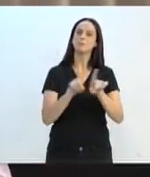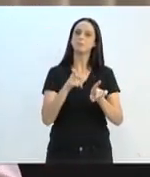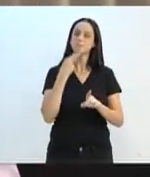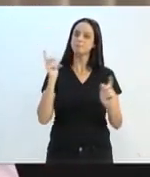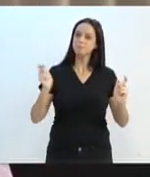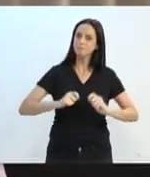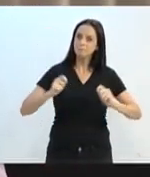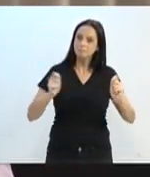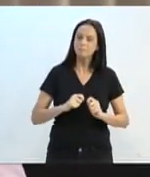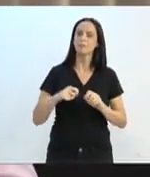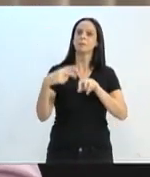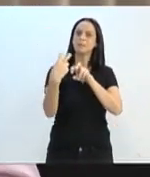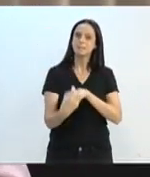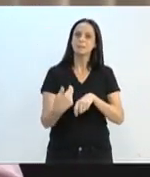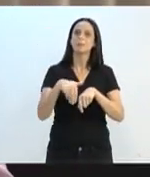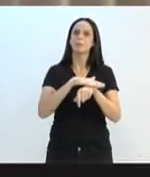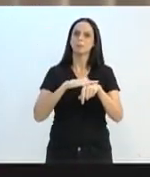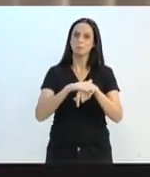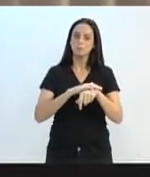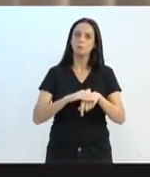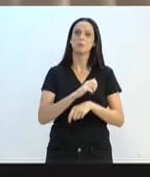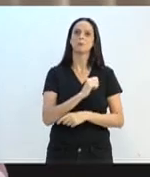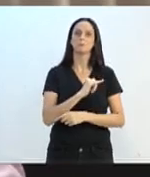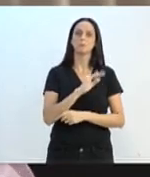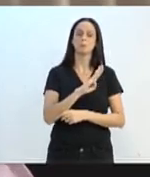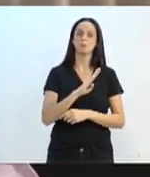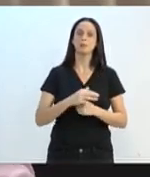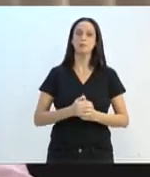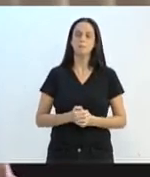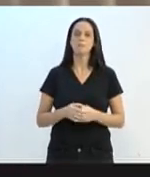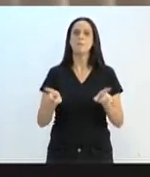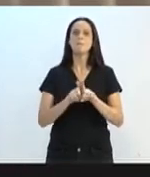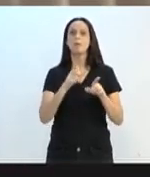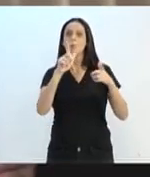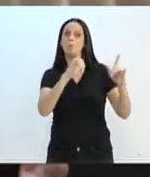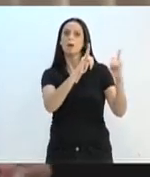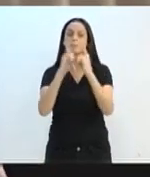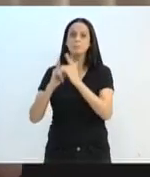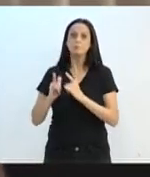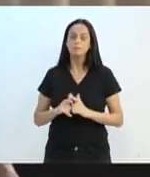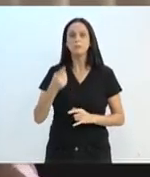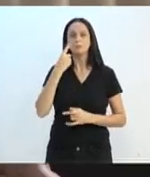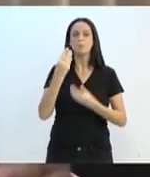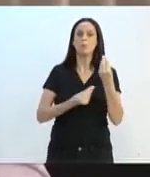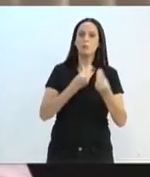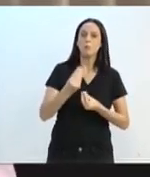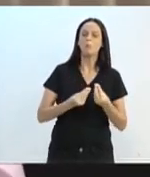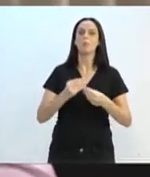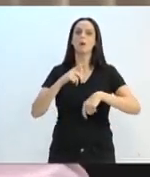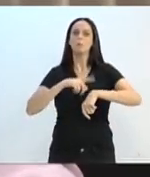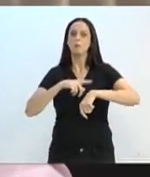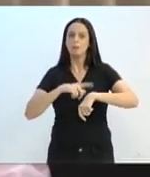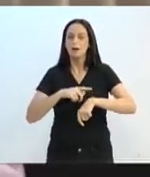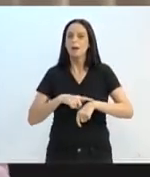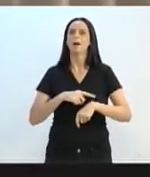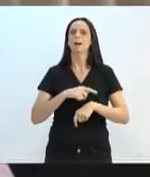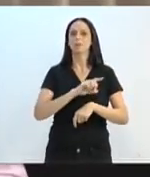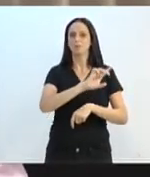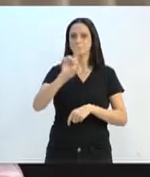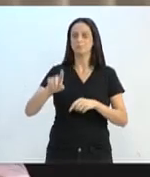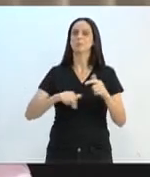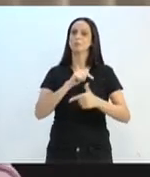fazer e conversar com a CIB e com outras instituições para mudar um 30, 40 minutos o horário do trabalhador, enfim, do